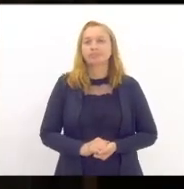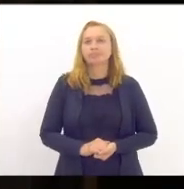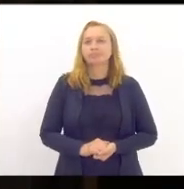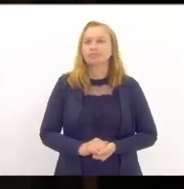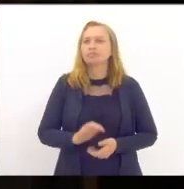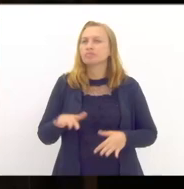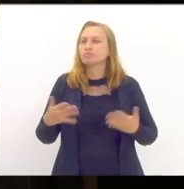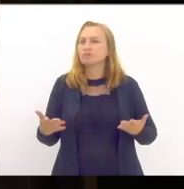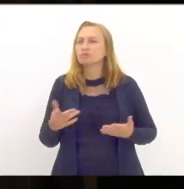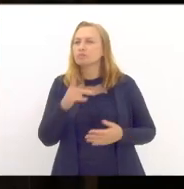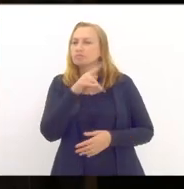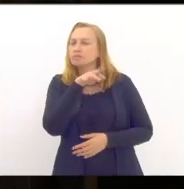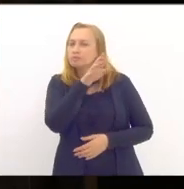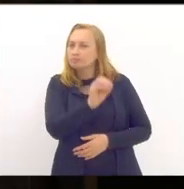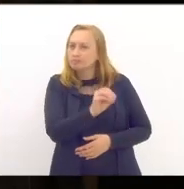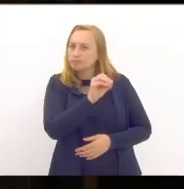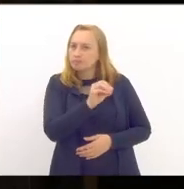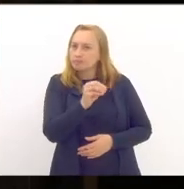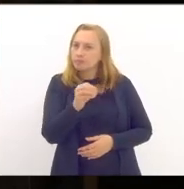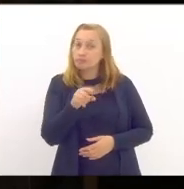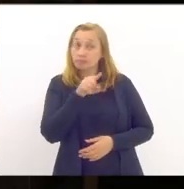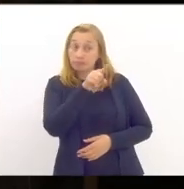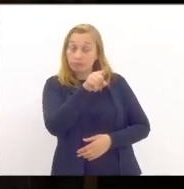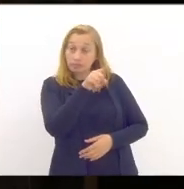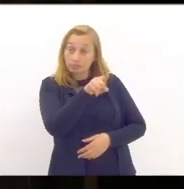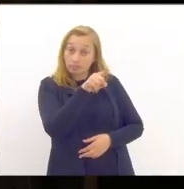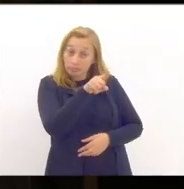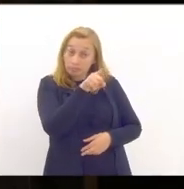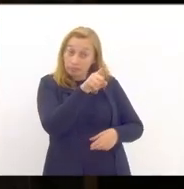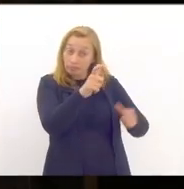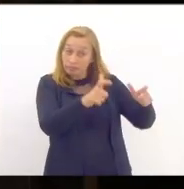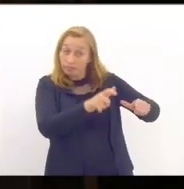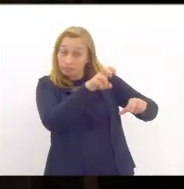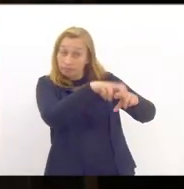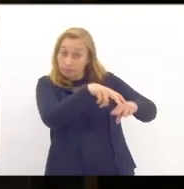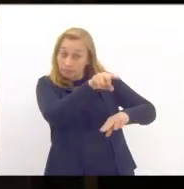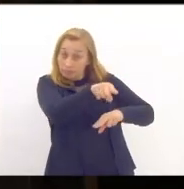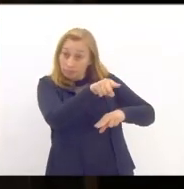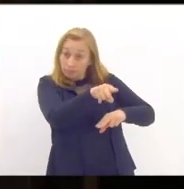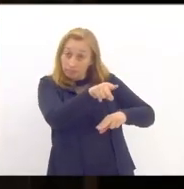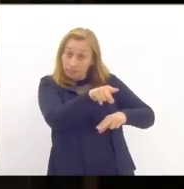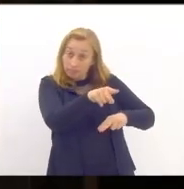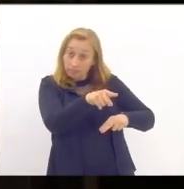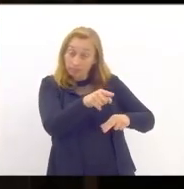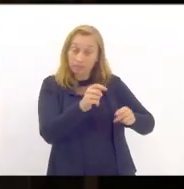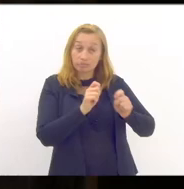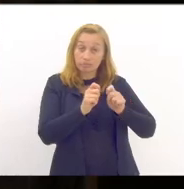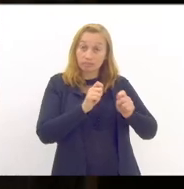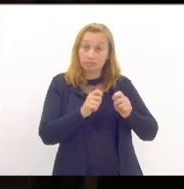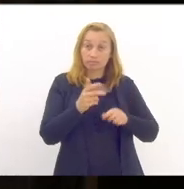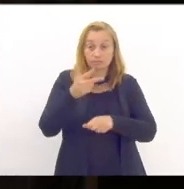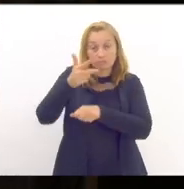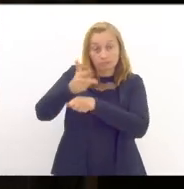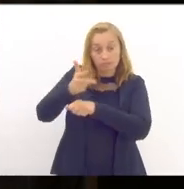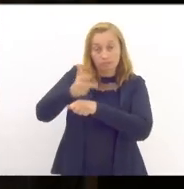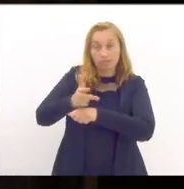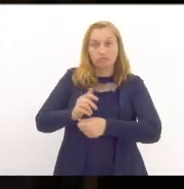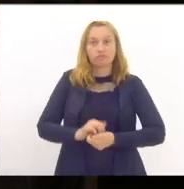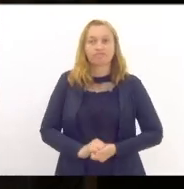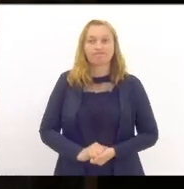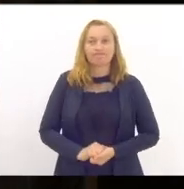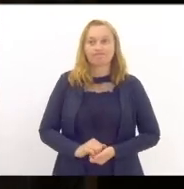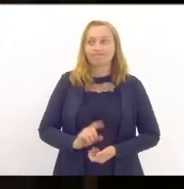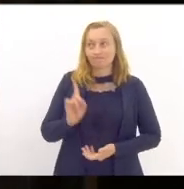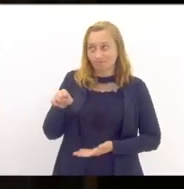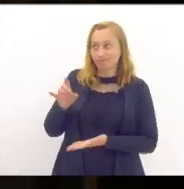Quando Pedro Figueiredo está ali naquele canto com o cinegrafista, não